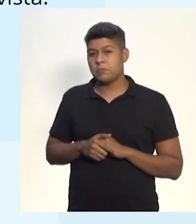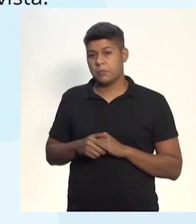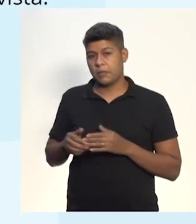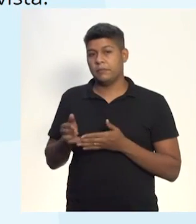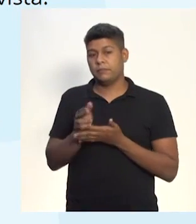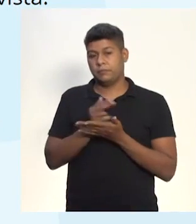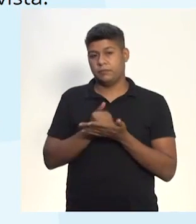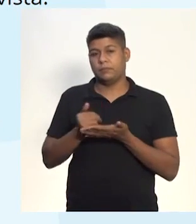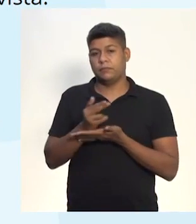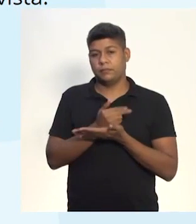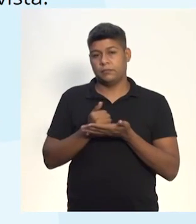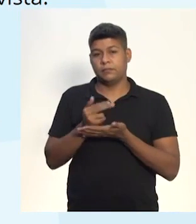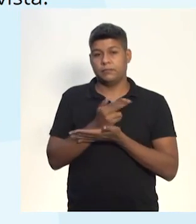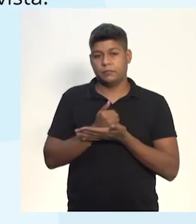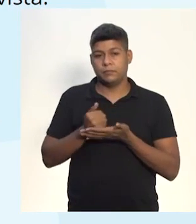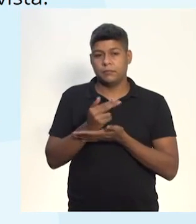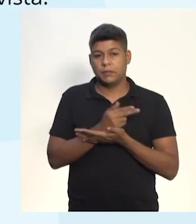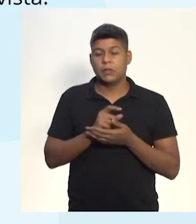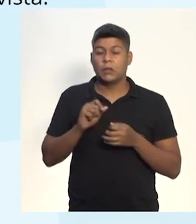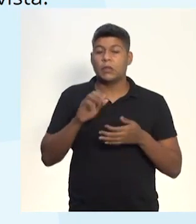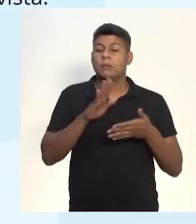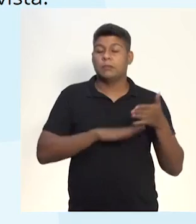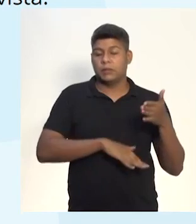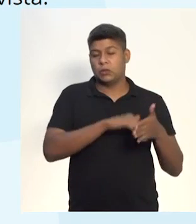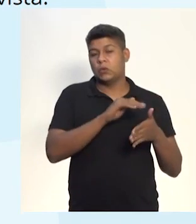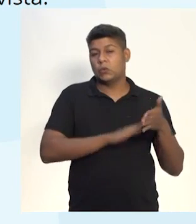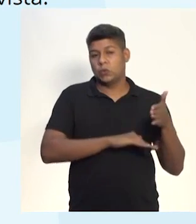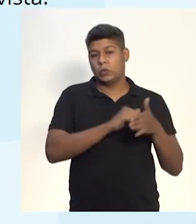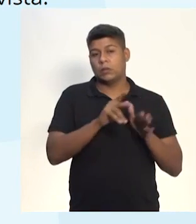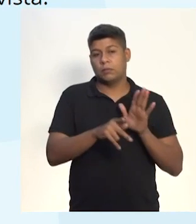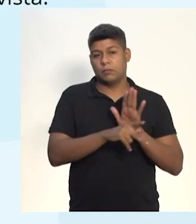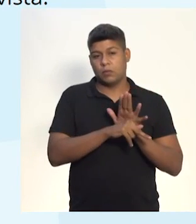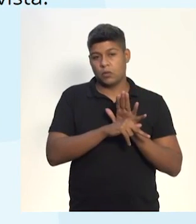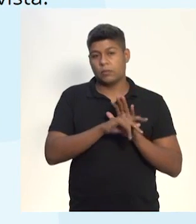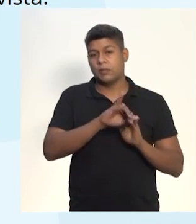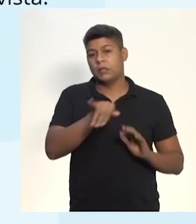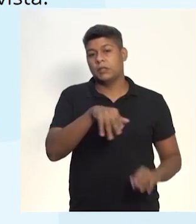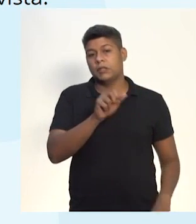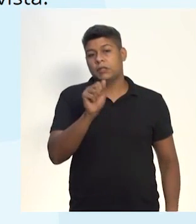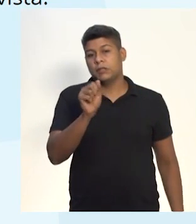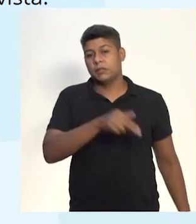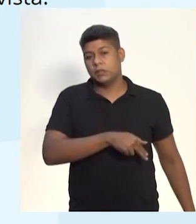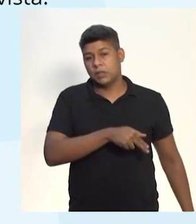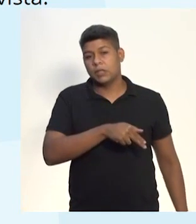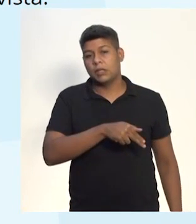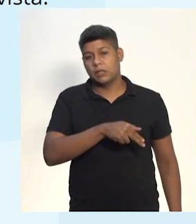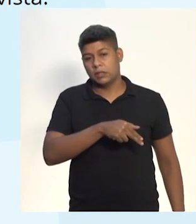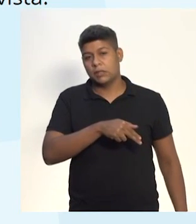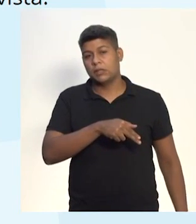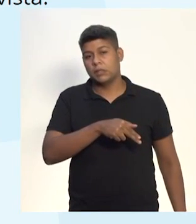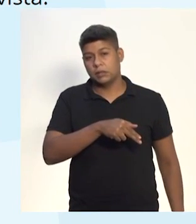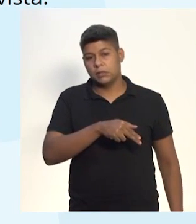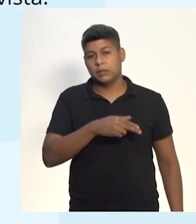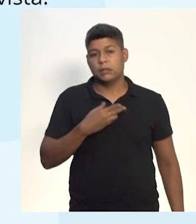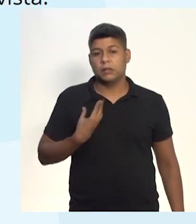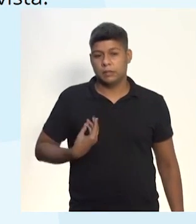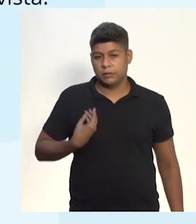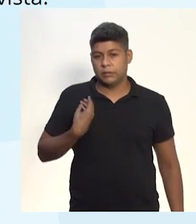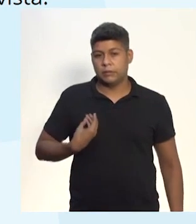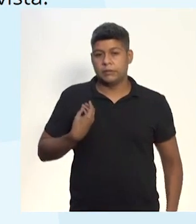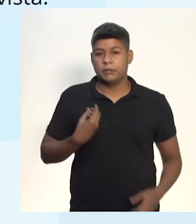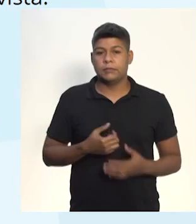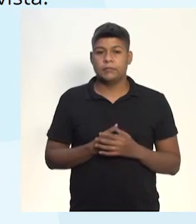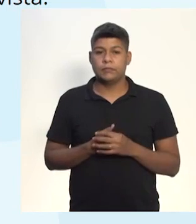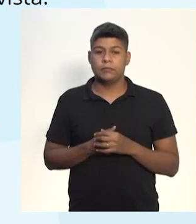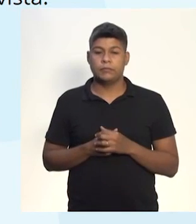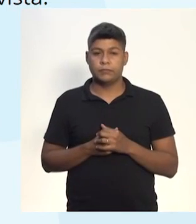né, uma pintura de Jean-François Raphael, né, L'Homme aux deux pains, o homem com os dois pães,